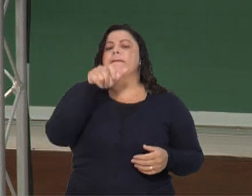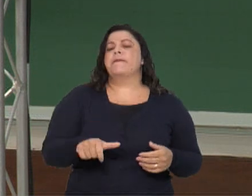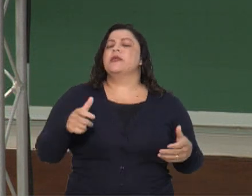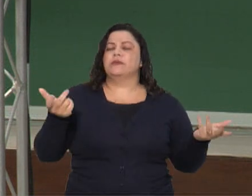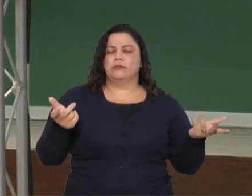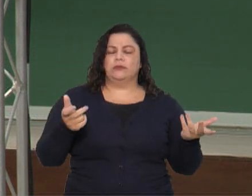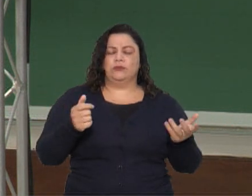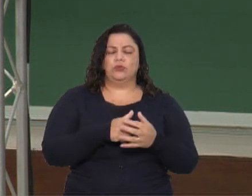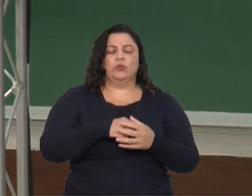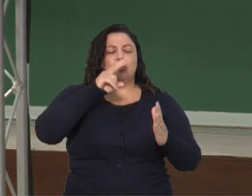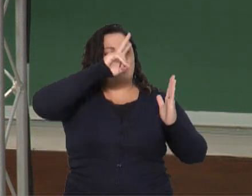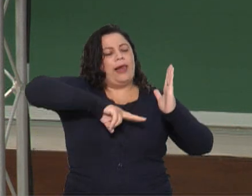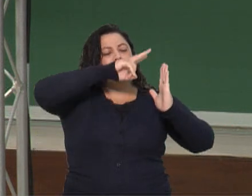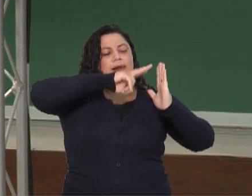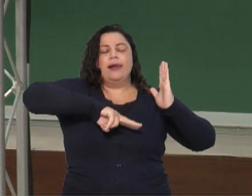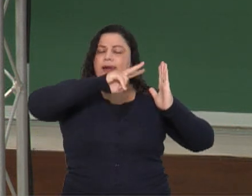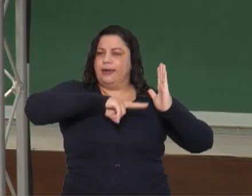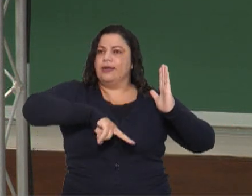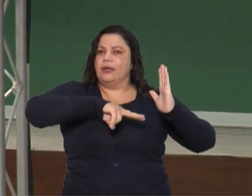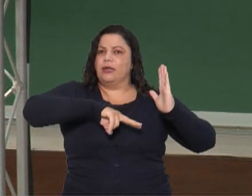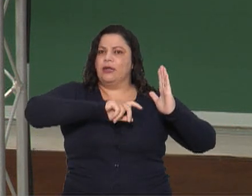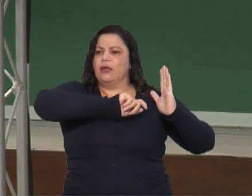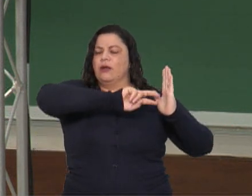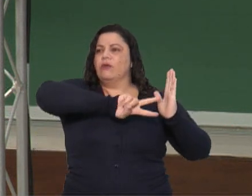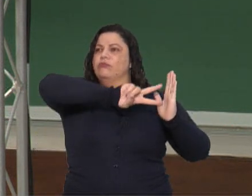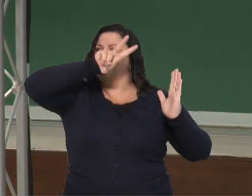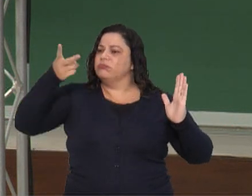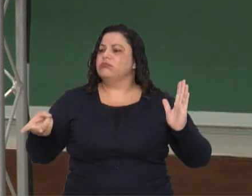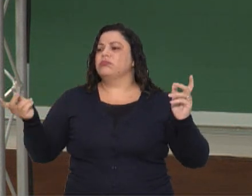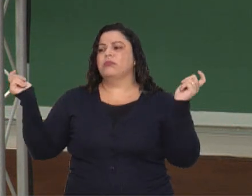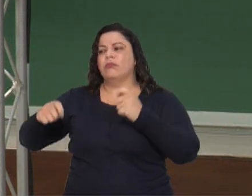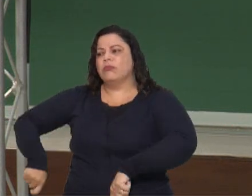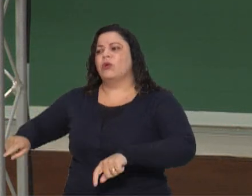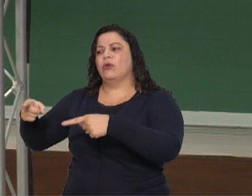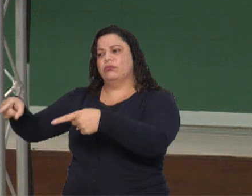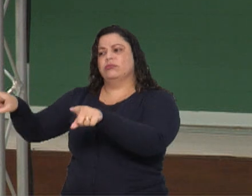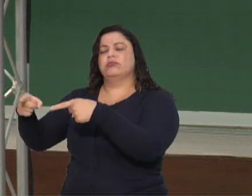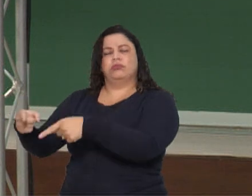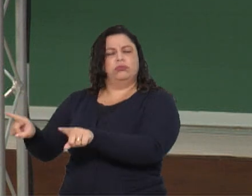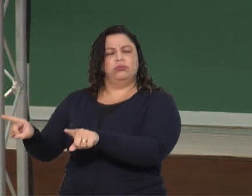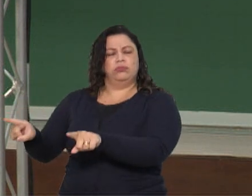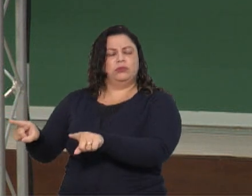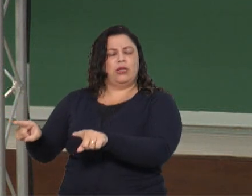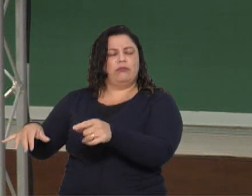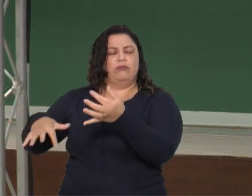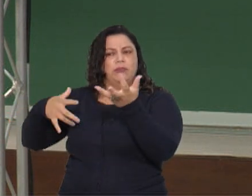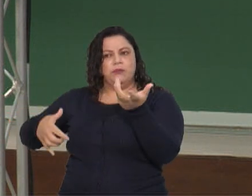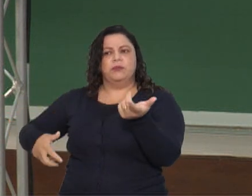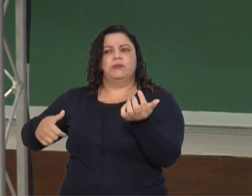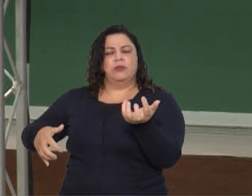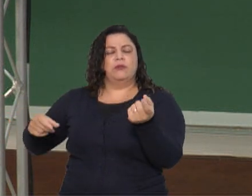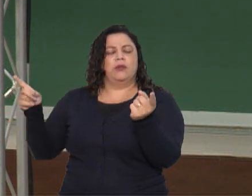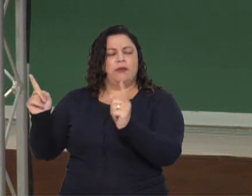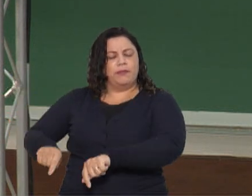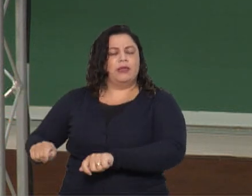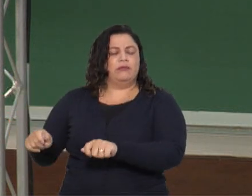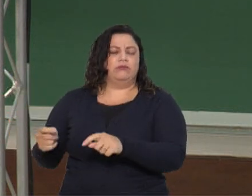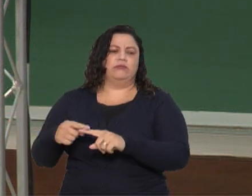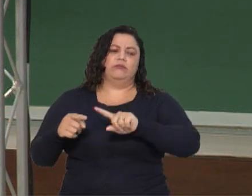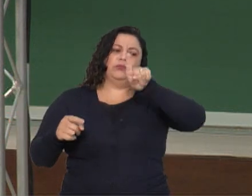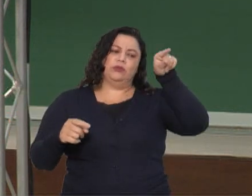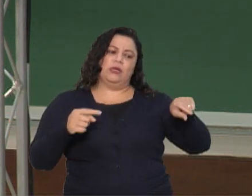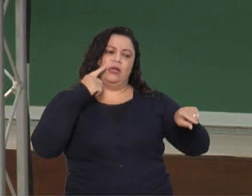tempo atrás, assim, uma composição. E hoje em dia a gente pode tocar graças à notação musical, que existem